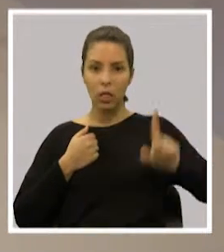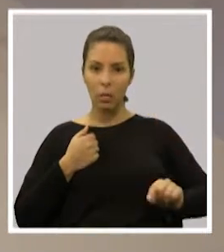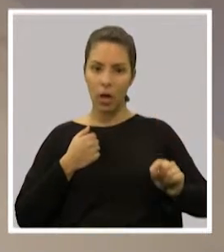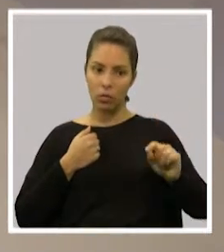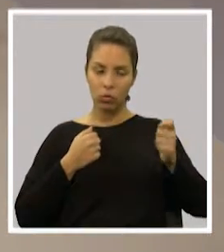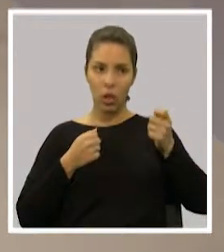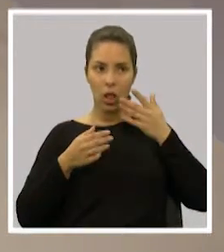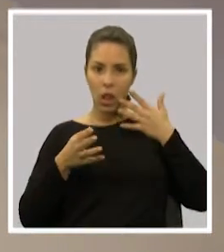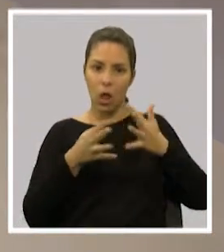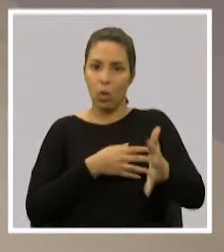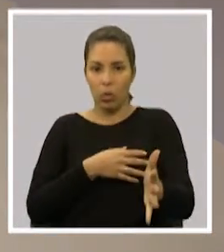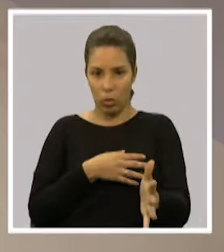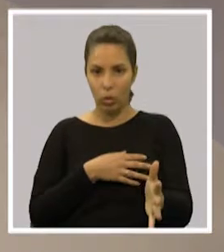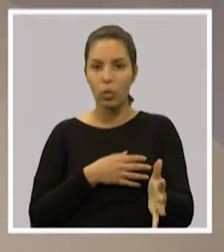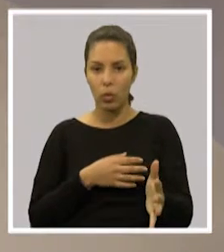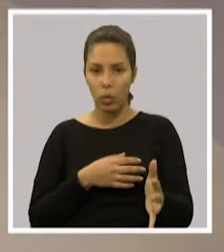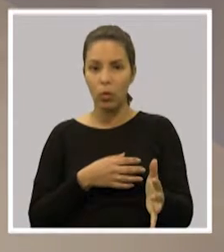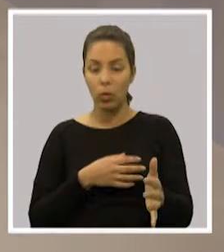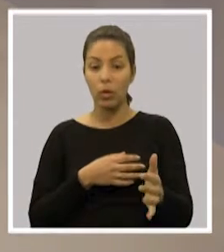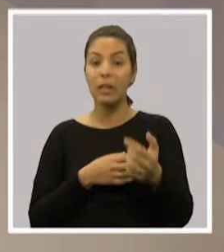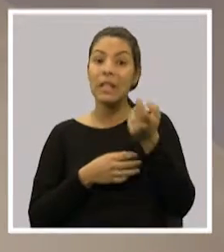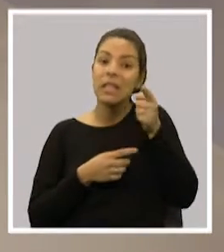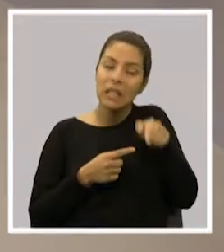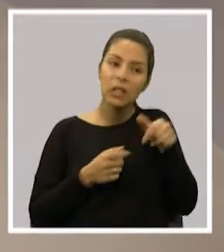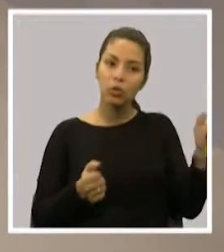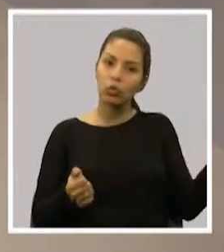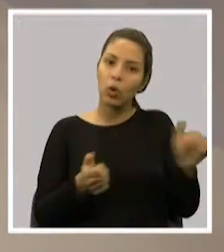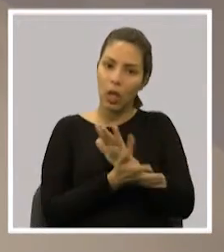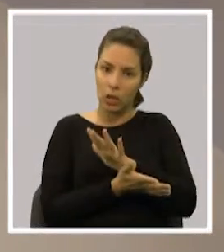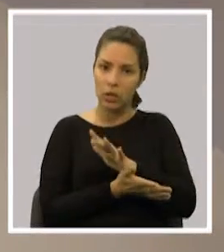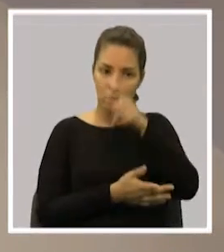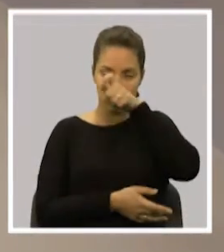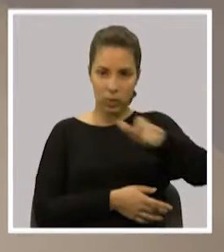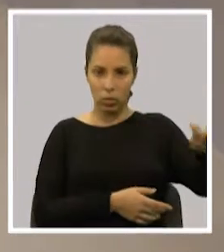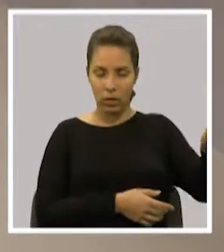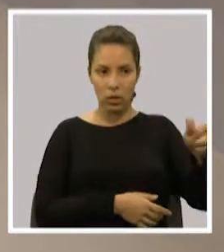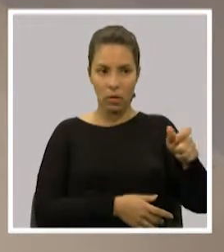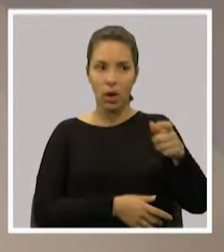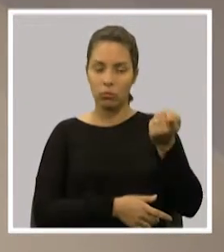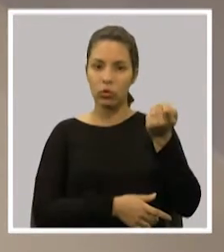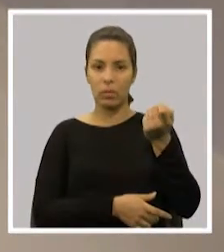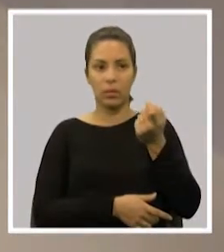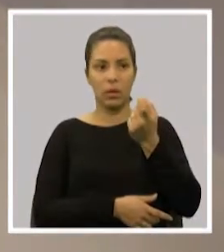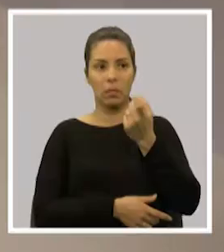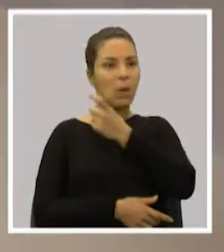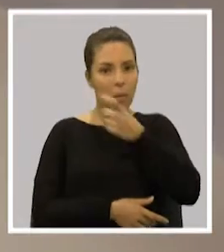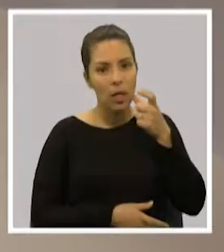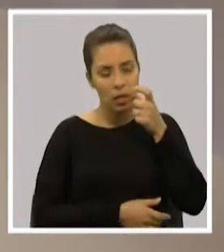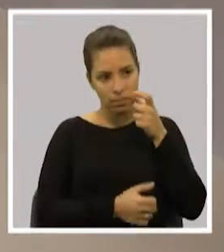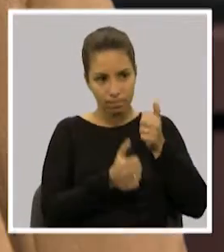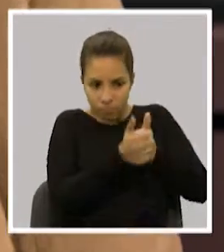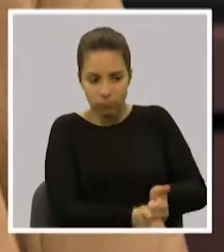não me comprometa. Eu acho que a maioria dos jornalistas compromete-se naquilo que escreve e dá o